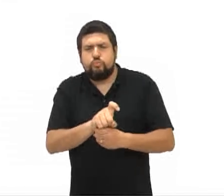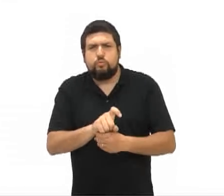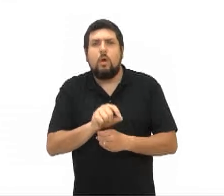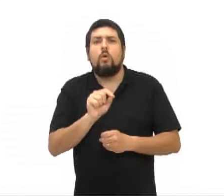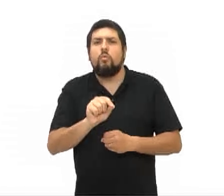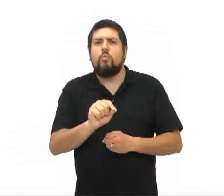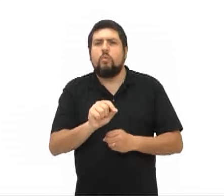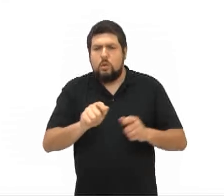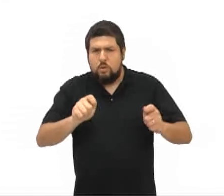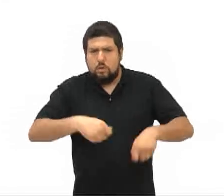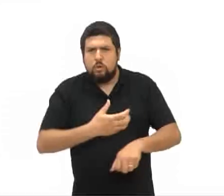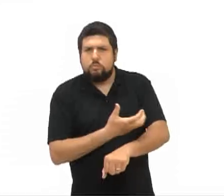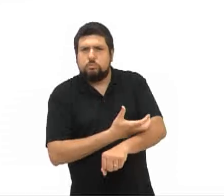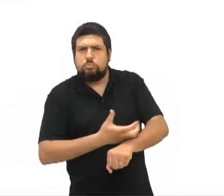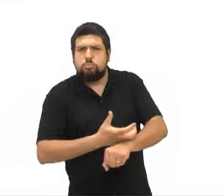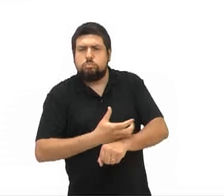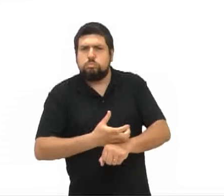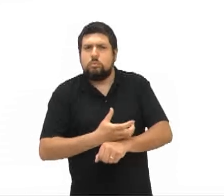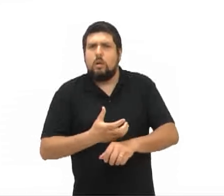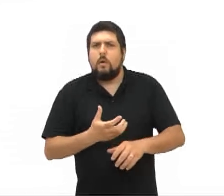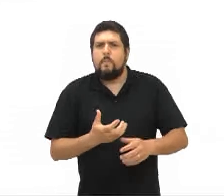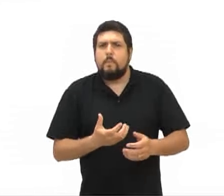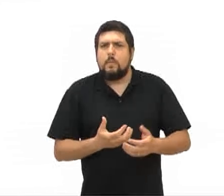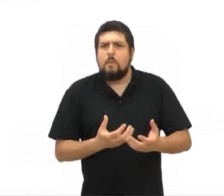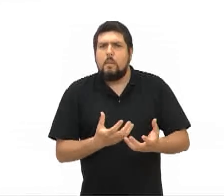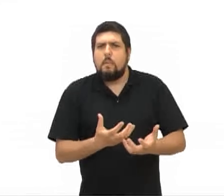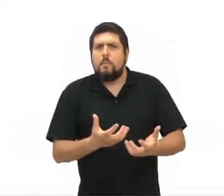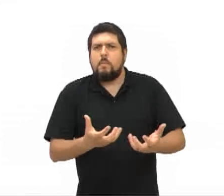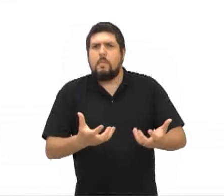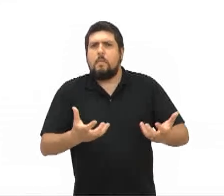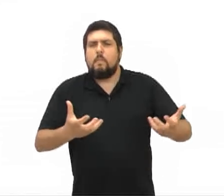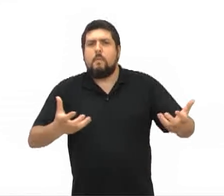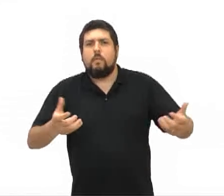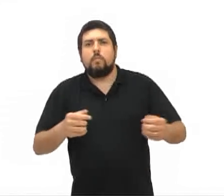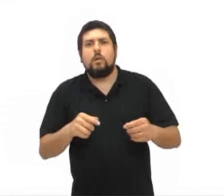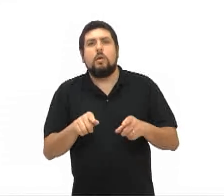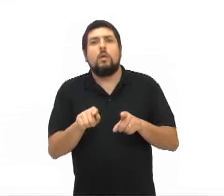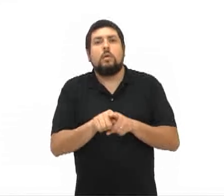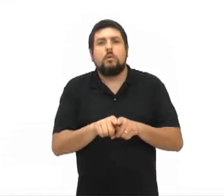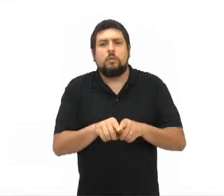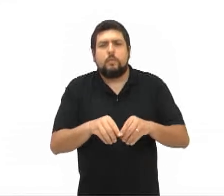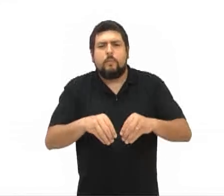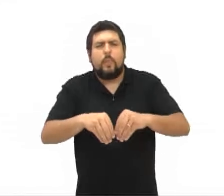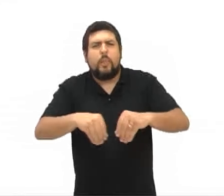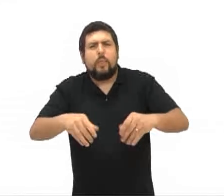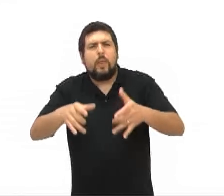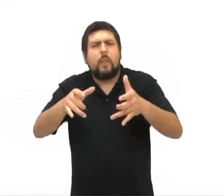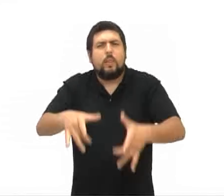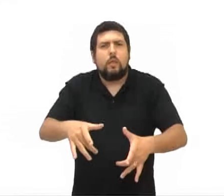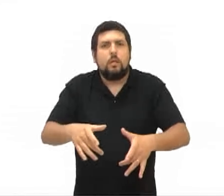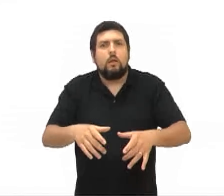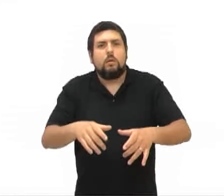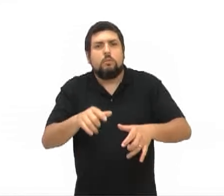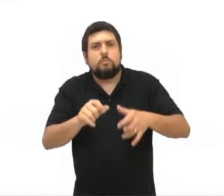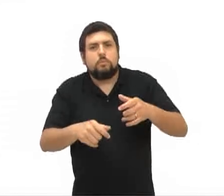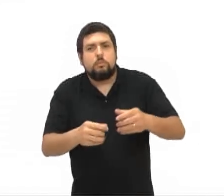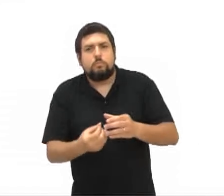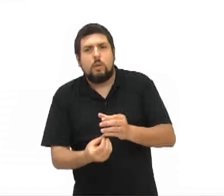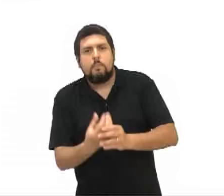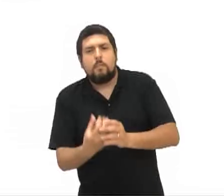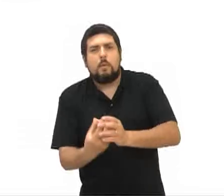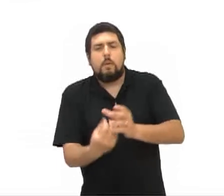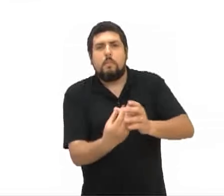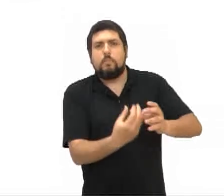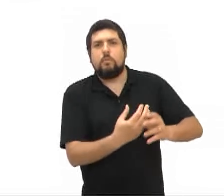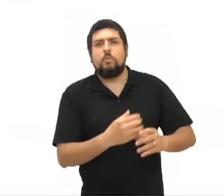por hectare e, consequentemente, possibilita reduzir as áreas desmatadas para plantio. Porém, vejo com